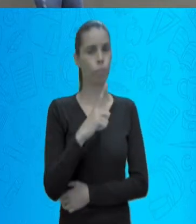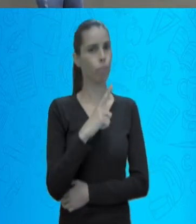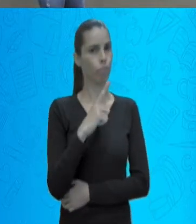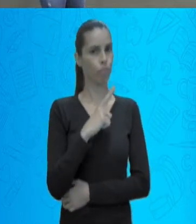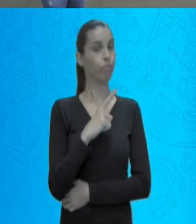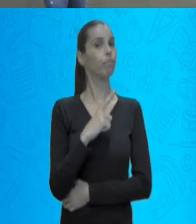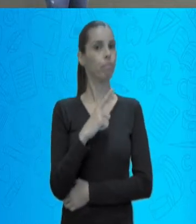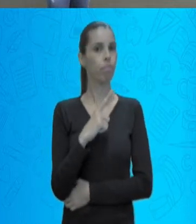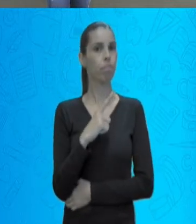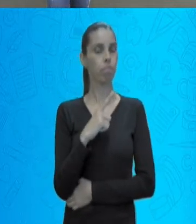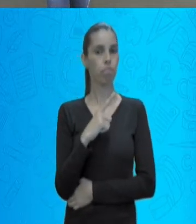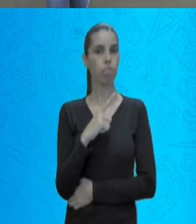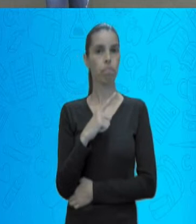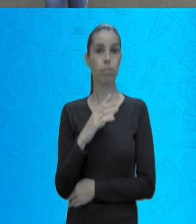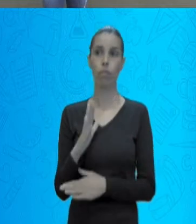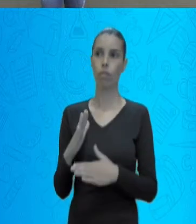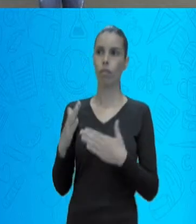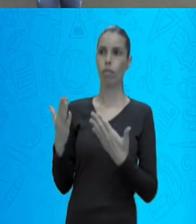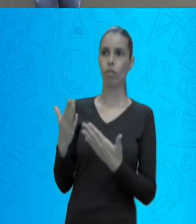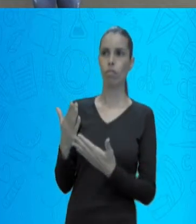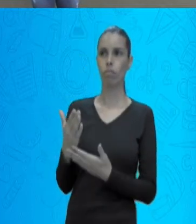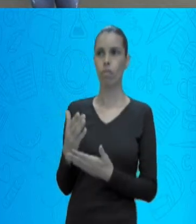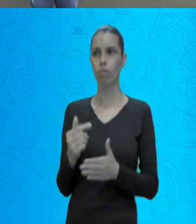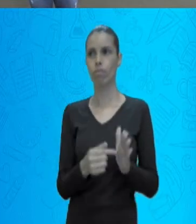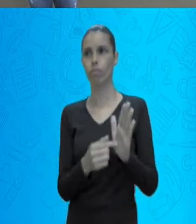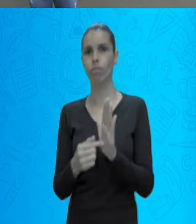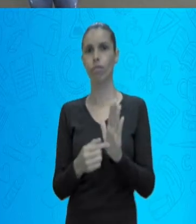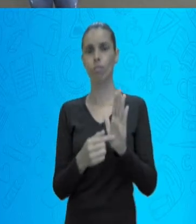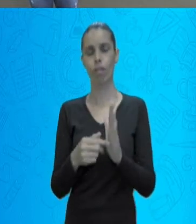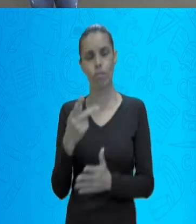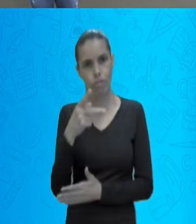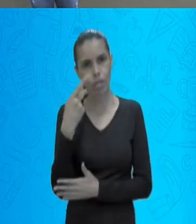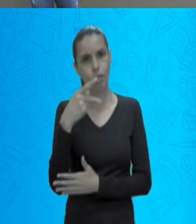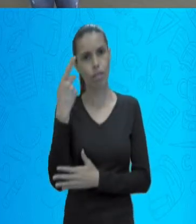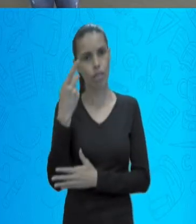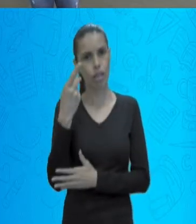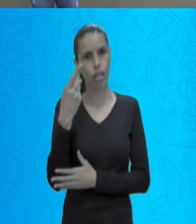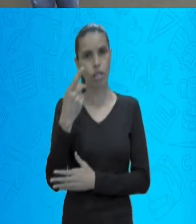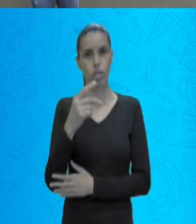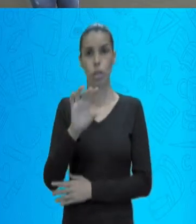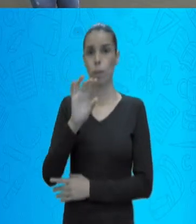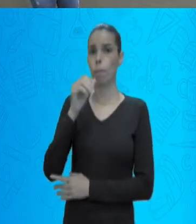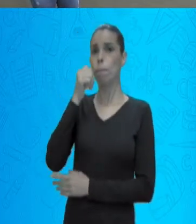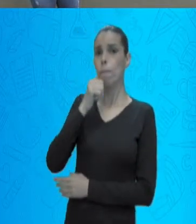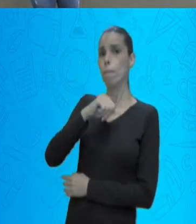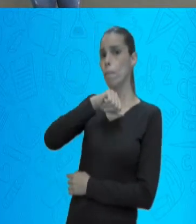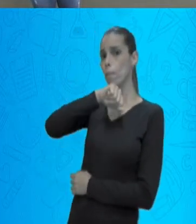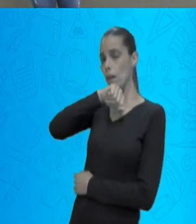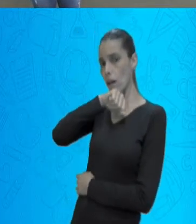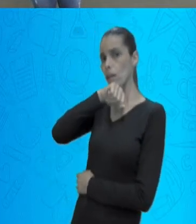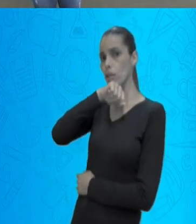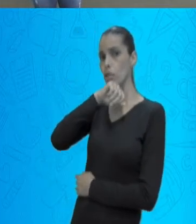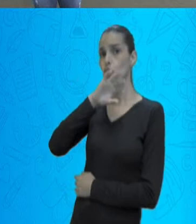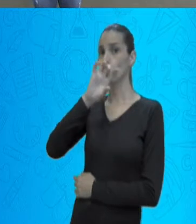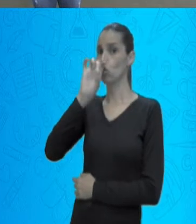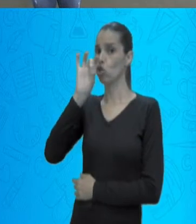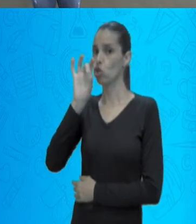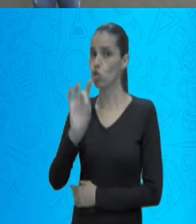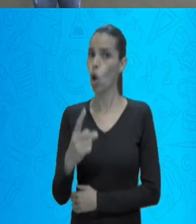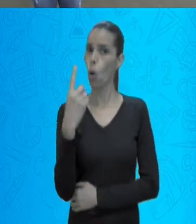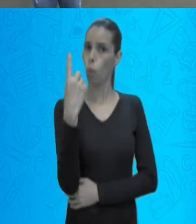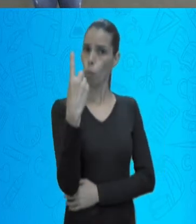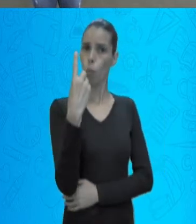dizer para mim que não existe outra mãe. Mãe só tem uma. Ou ele quer dizer só a minha mãe,